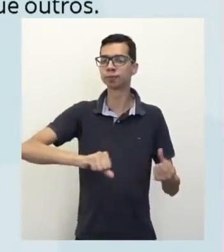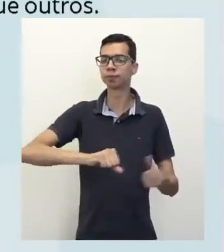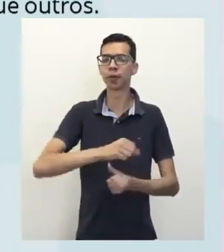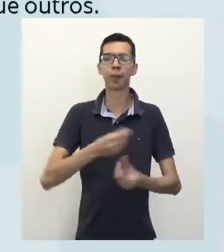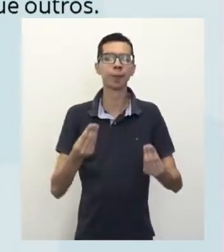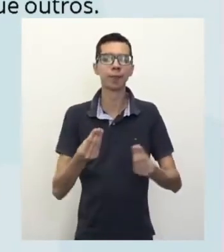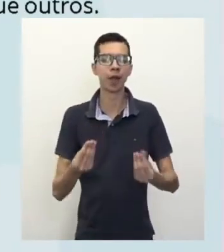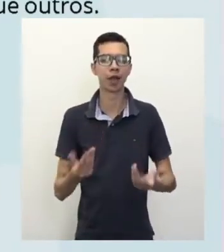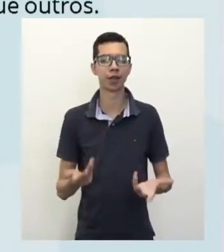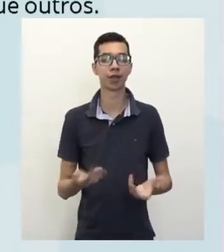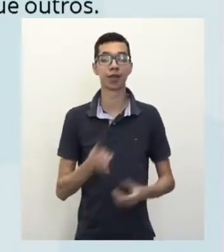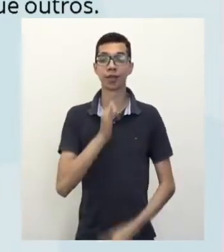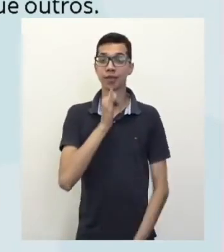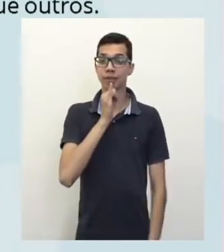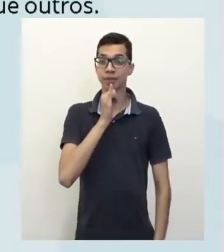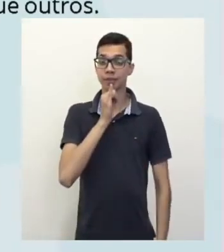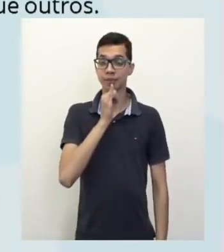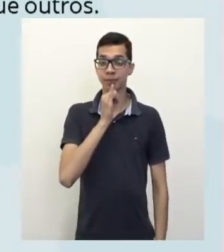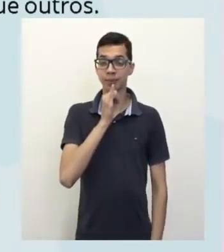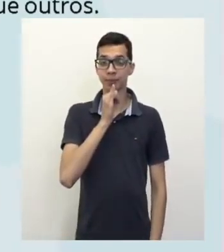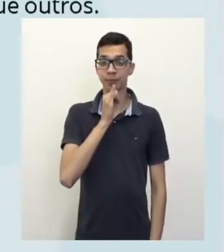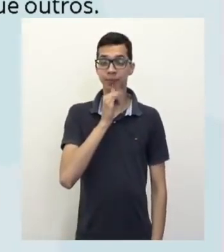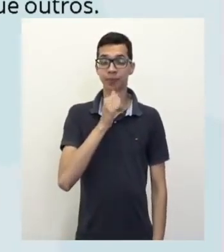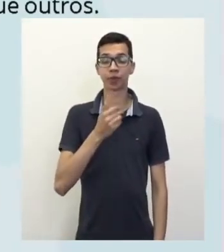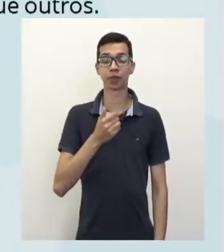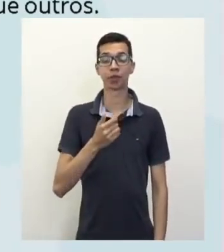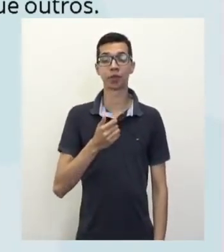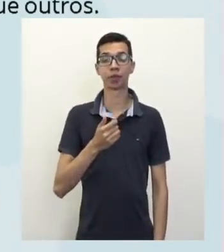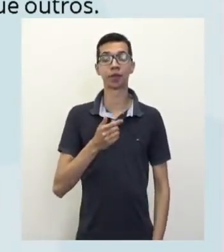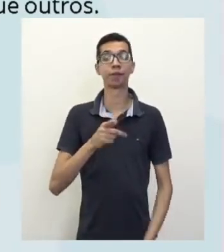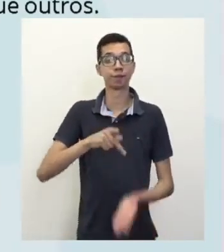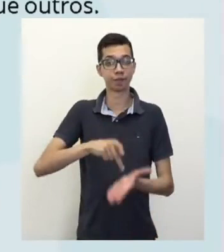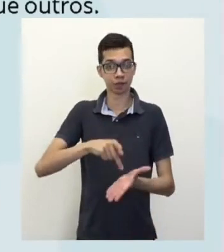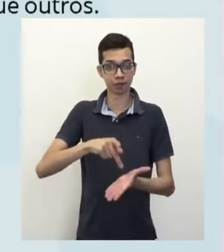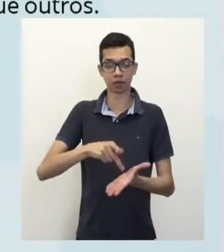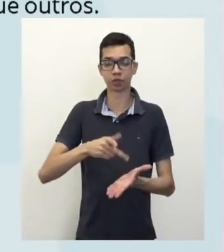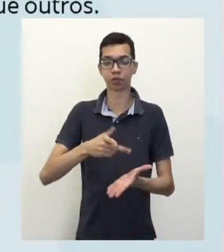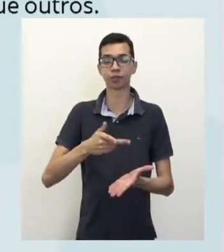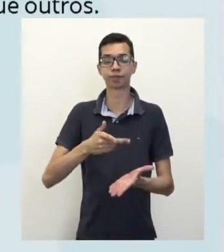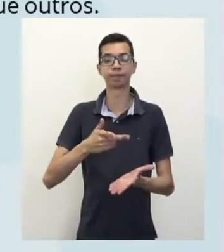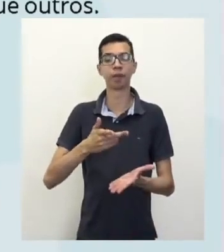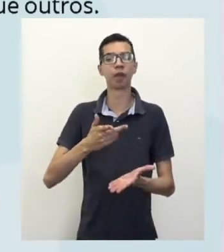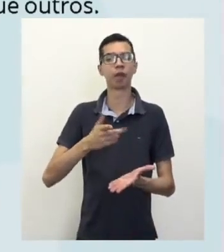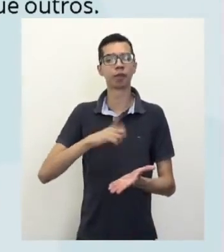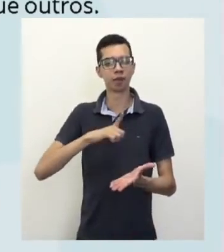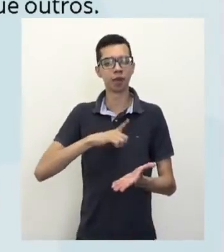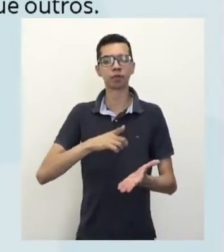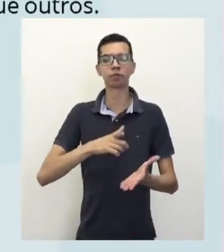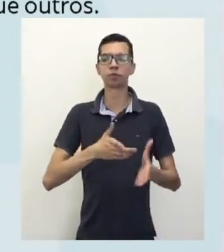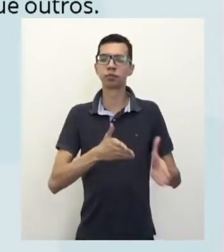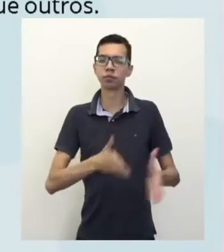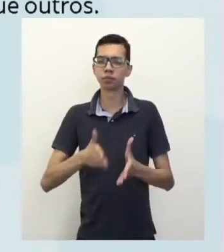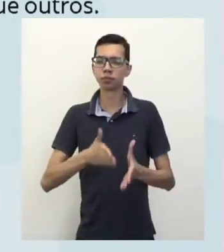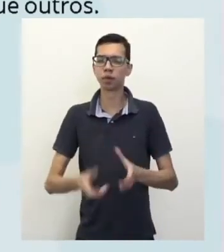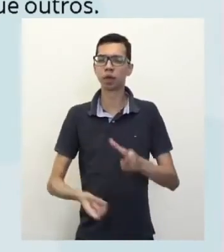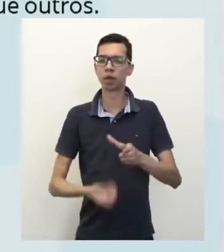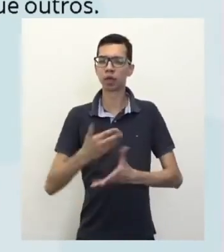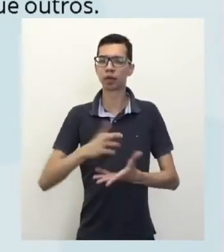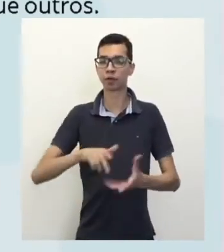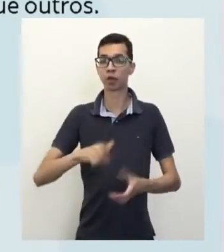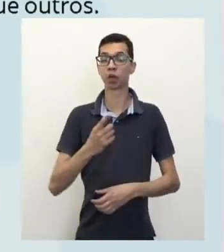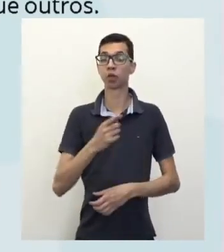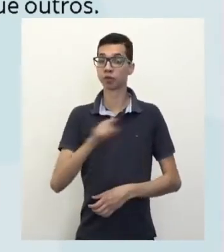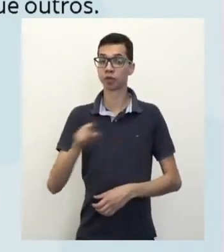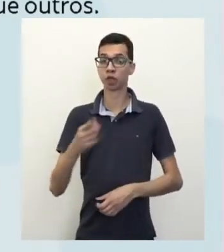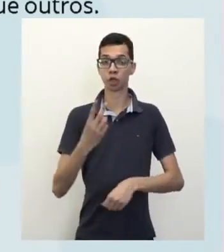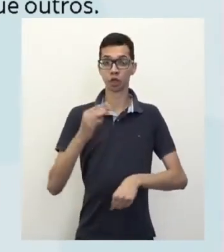gente tenha aí, para que não ocorra de forma homogênea? Participem lá no chat, vocês vão ter 2,5